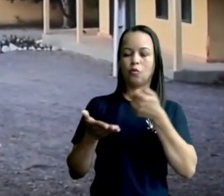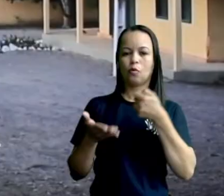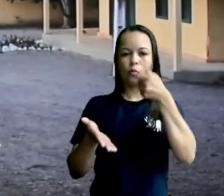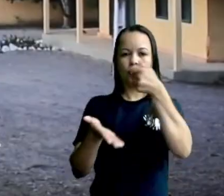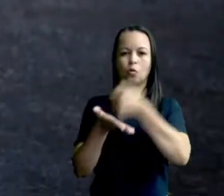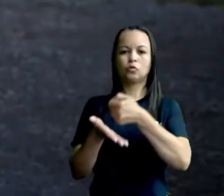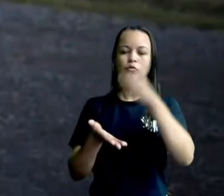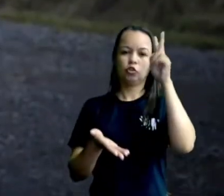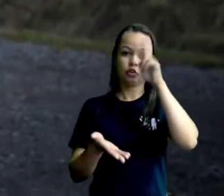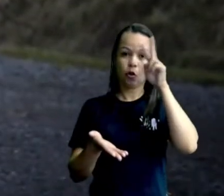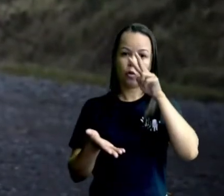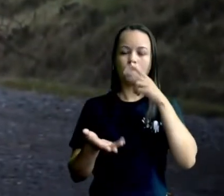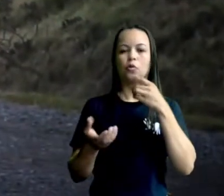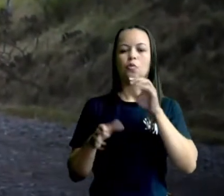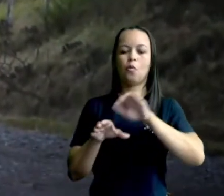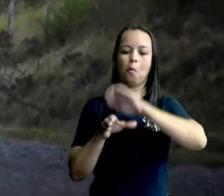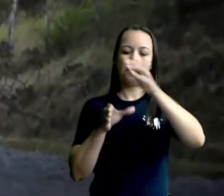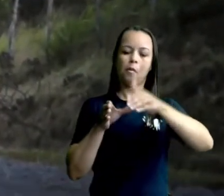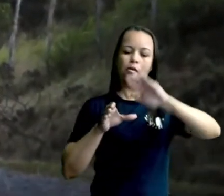das Tabocas.